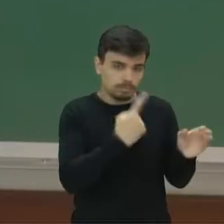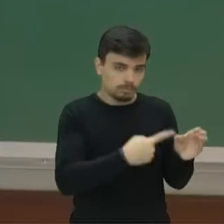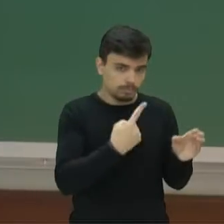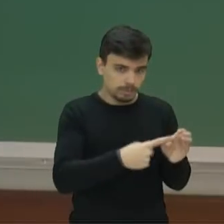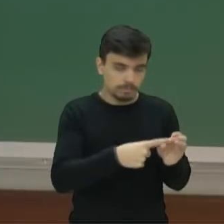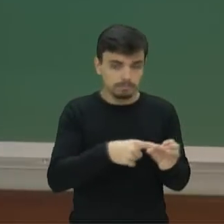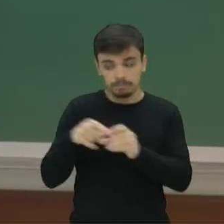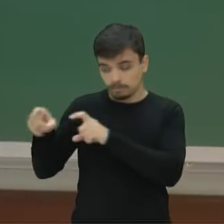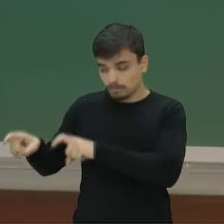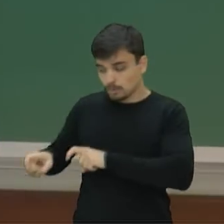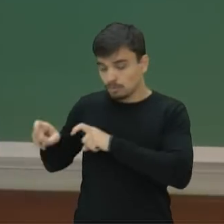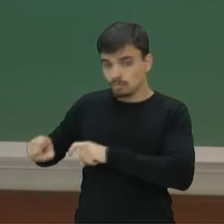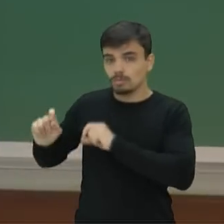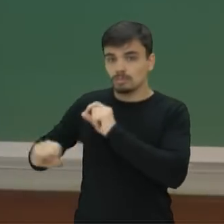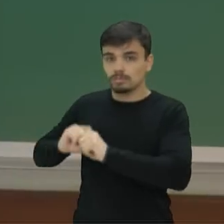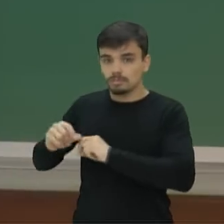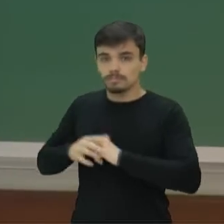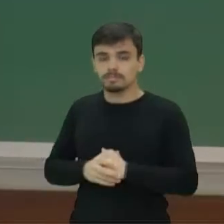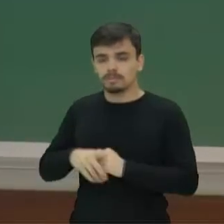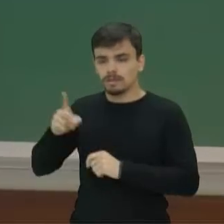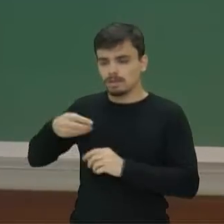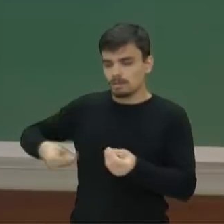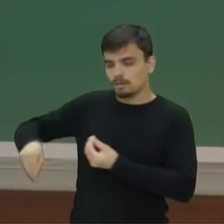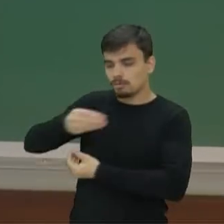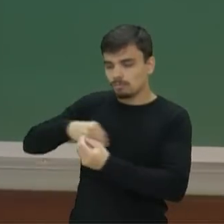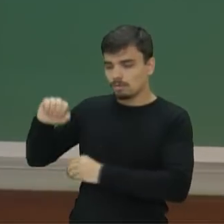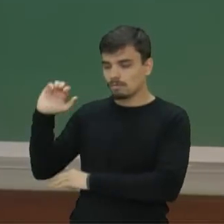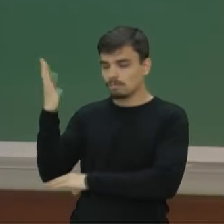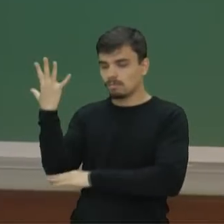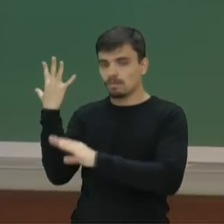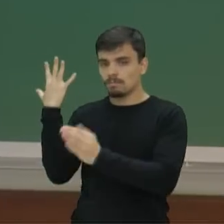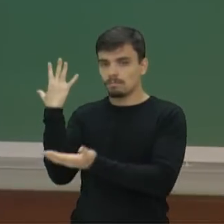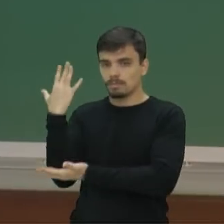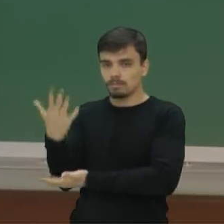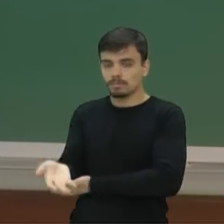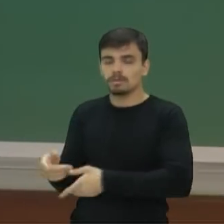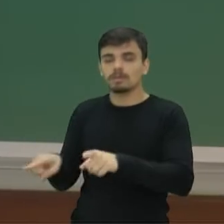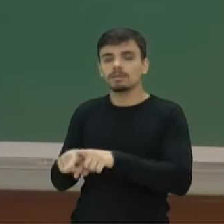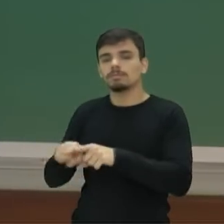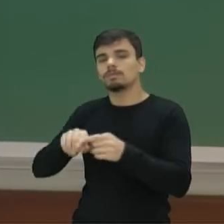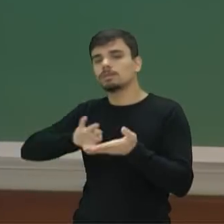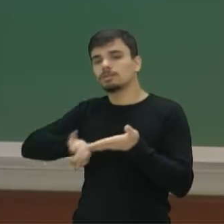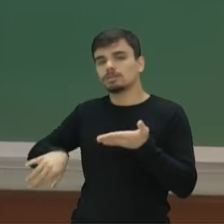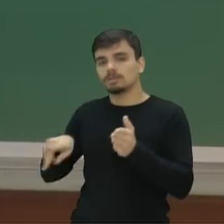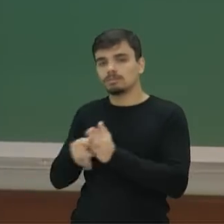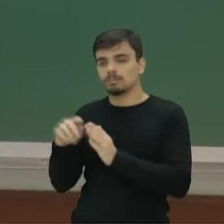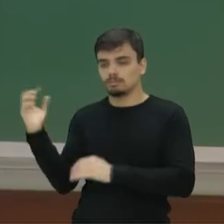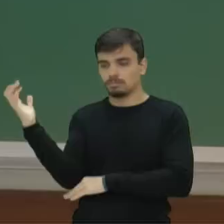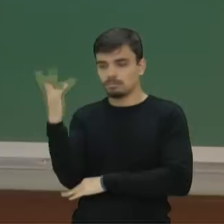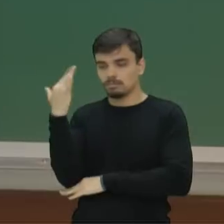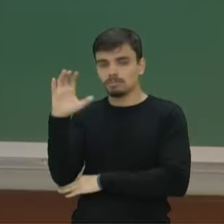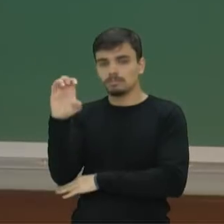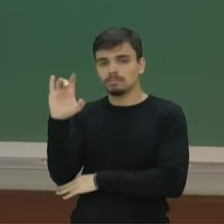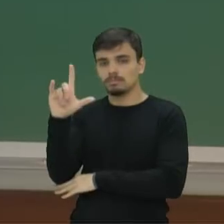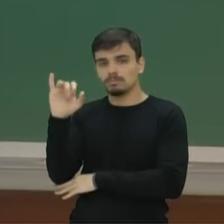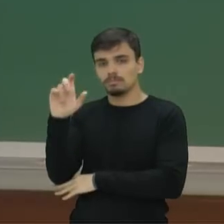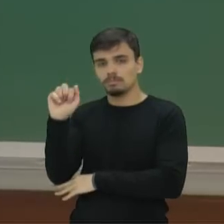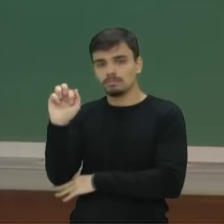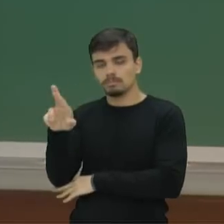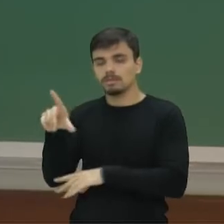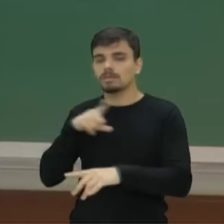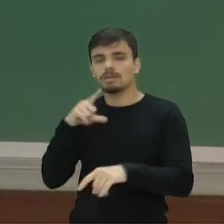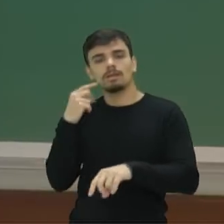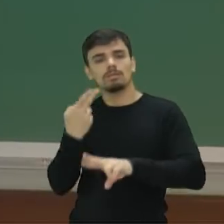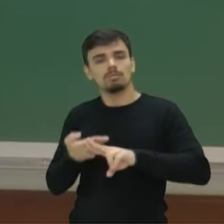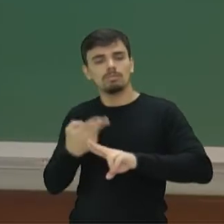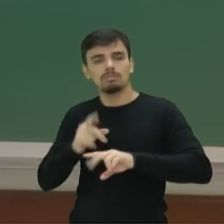áreas rurais, além da questão que envolve o desmatamento, a retirada da mata ciliar, nós também temos o